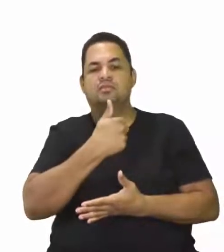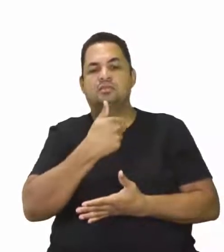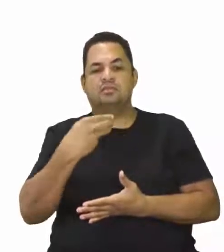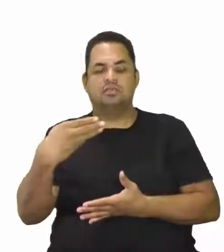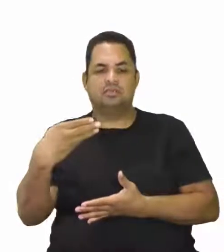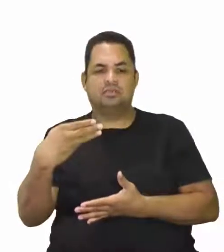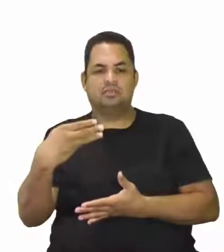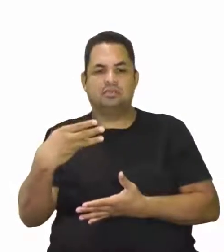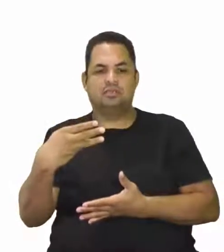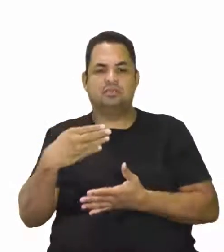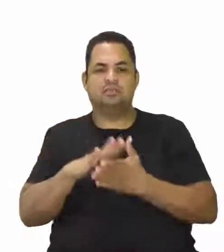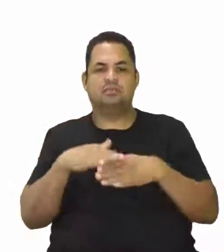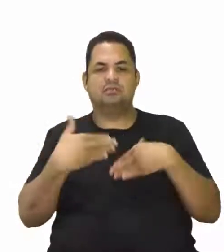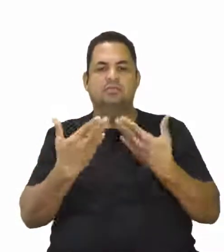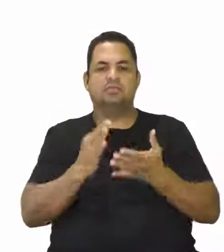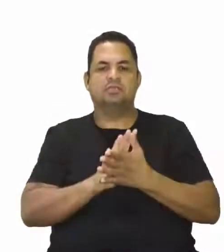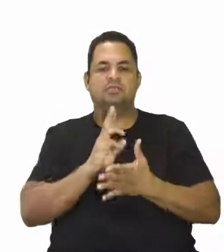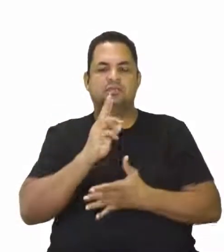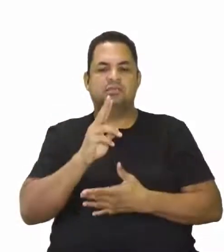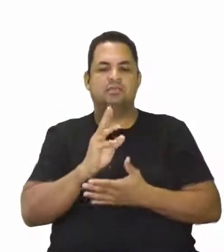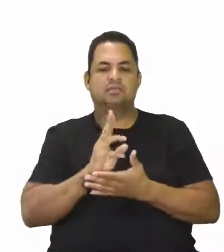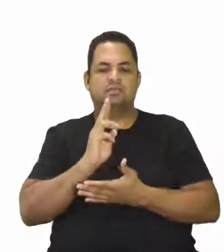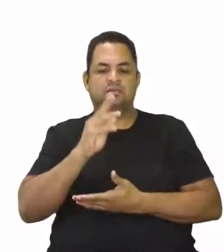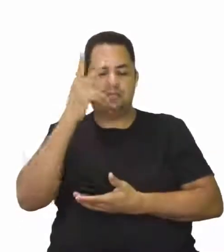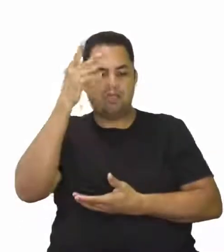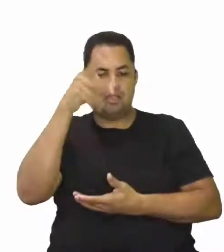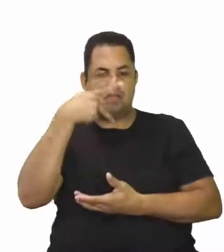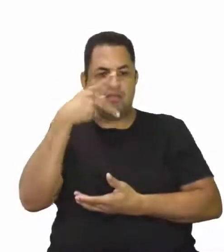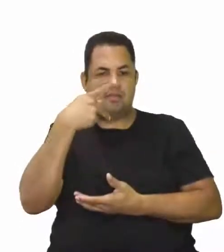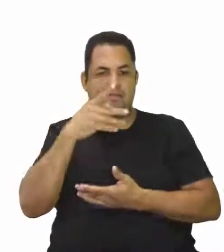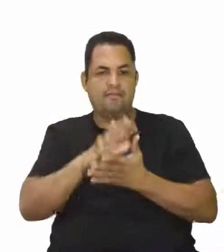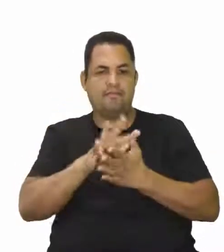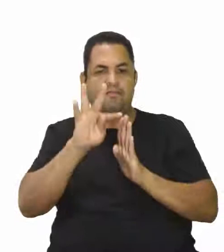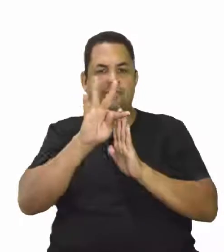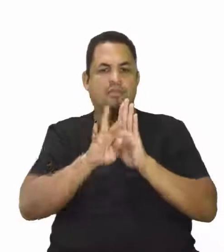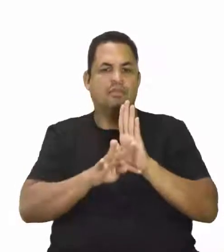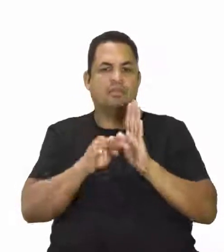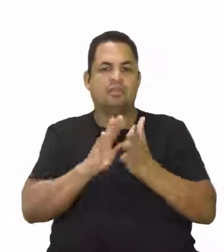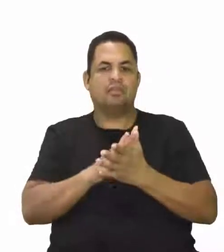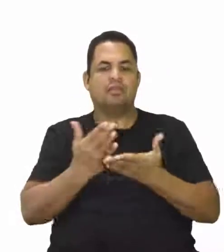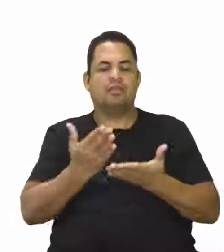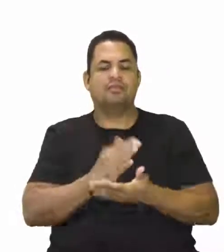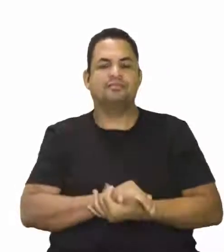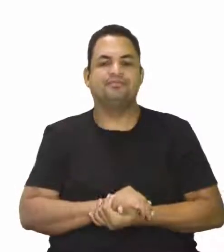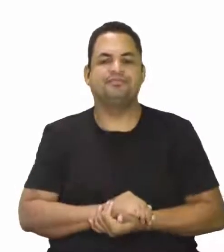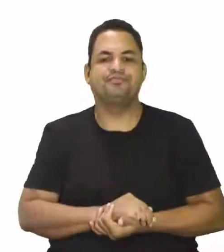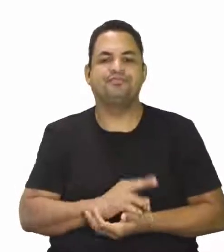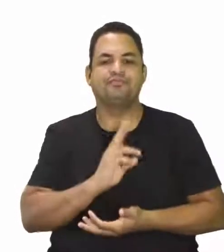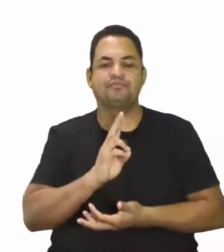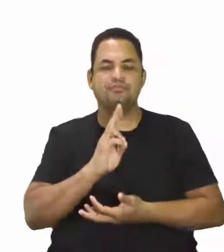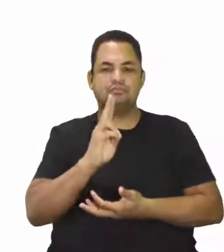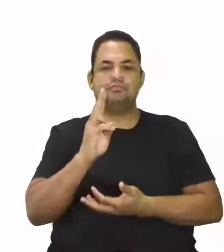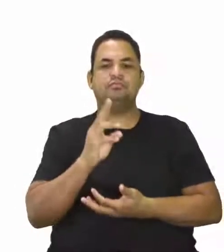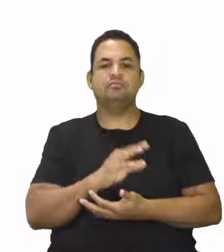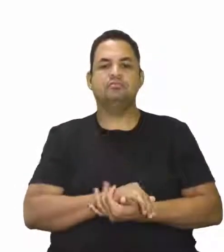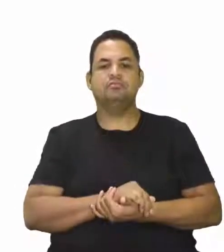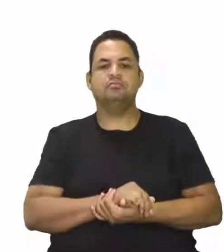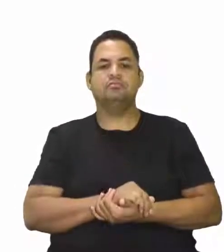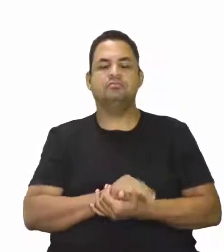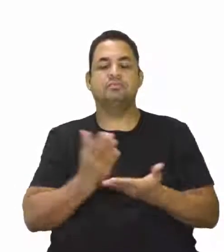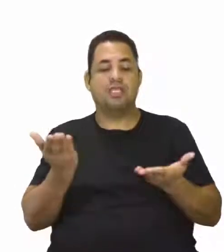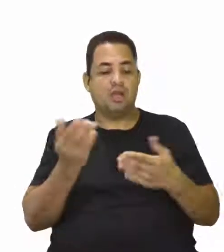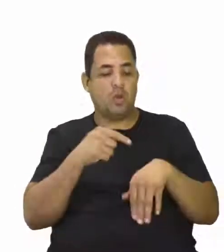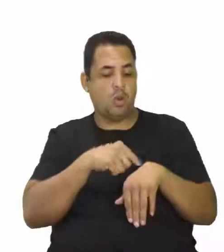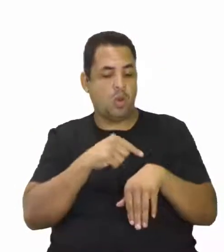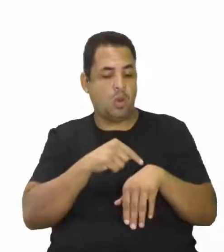1613, mas como a gente já sempre fala para vocês, os textos, eles são atemporais, então sempre eles são bem